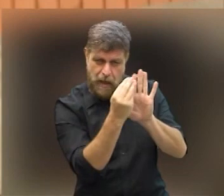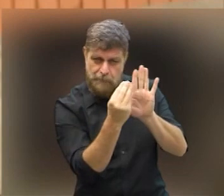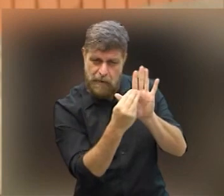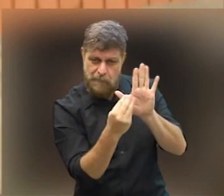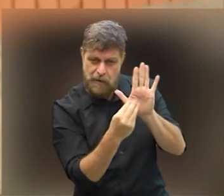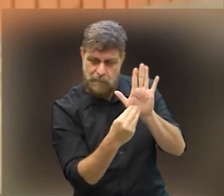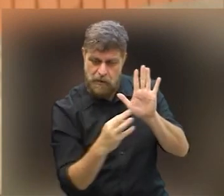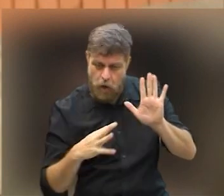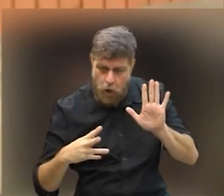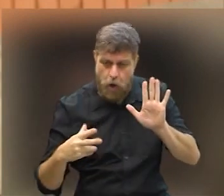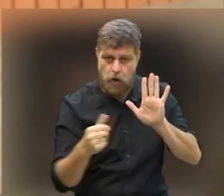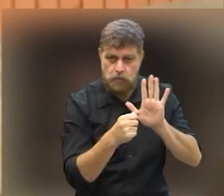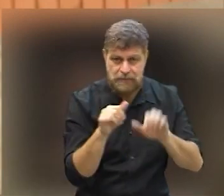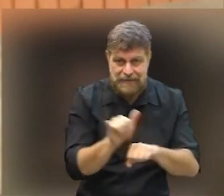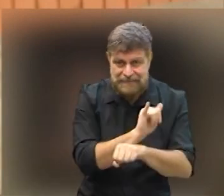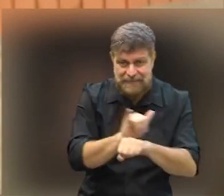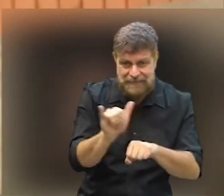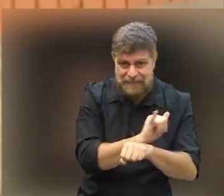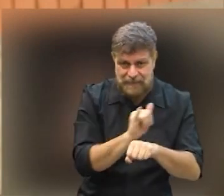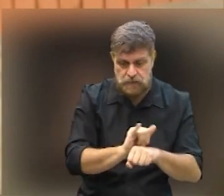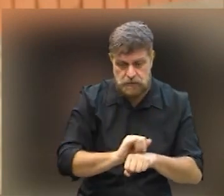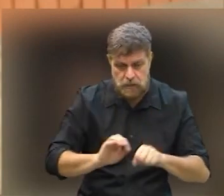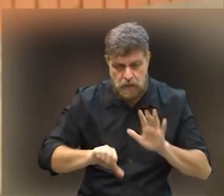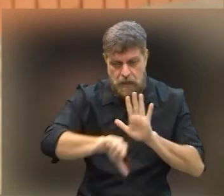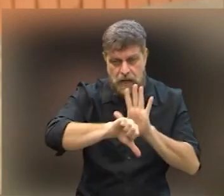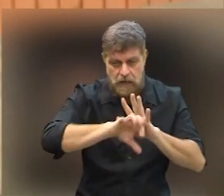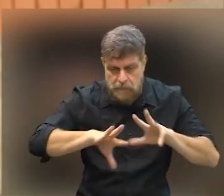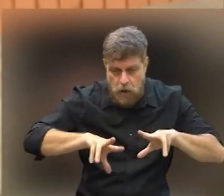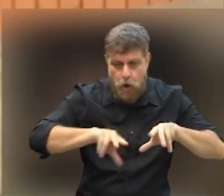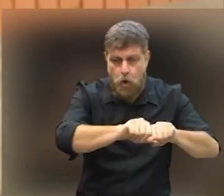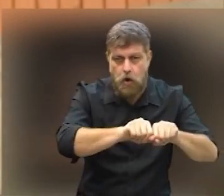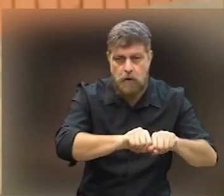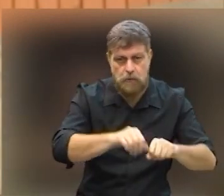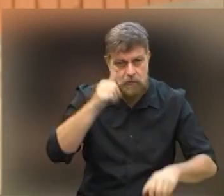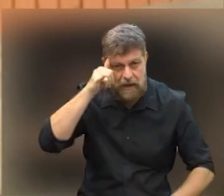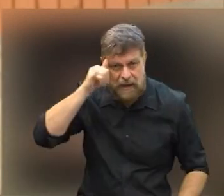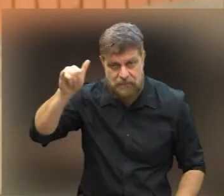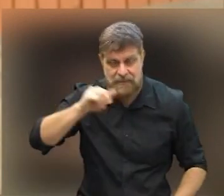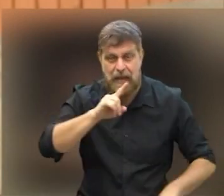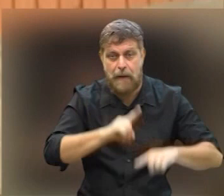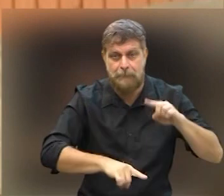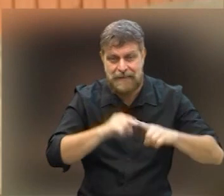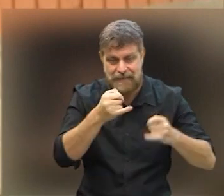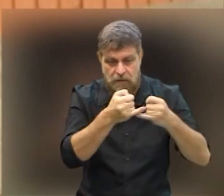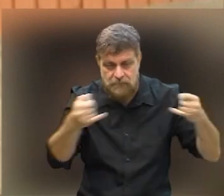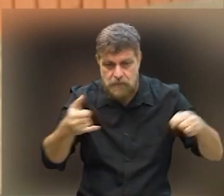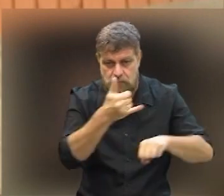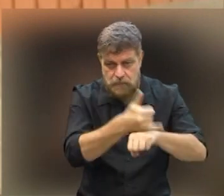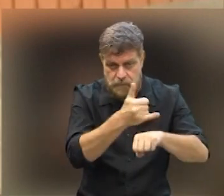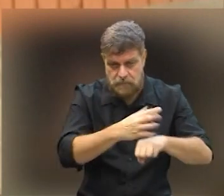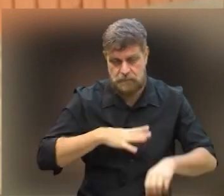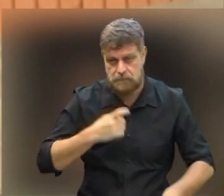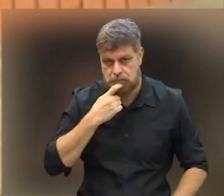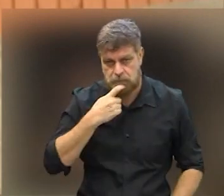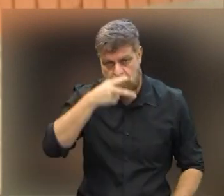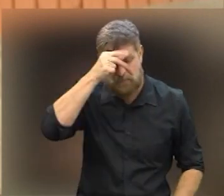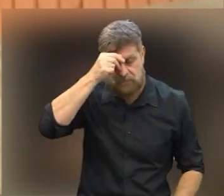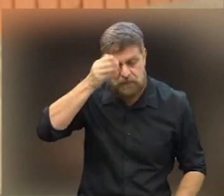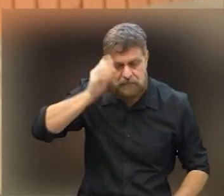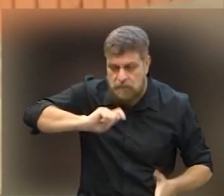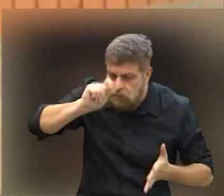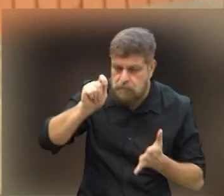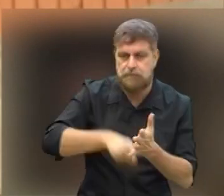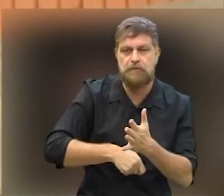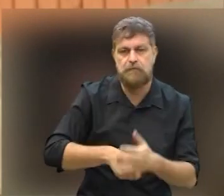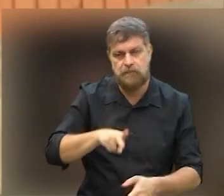sua robustez de combate à criminalidade de roubos de materiais no nosso município, ele